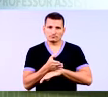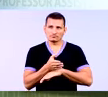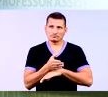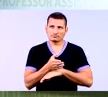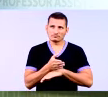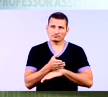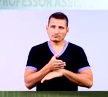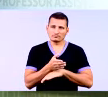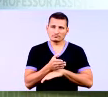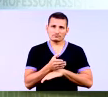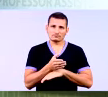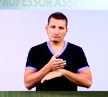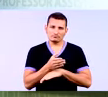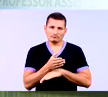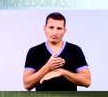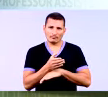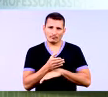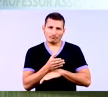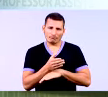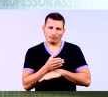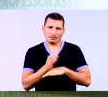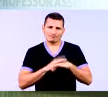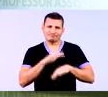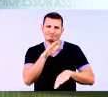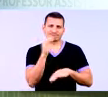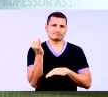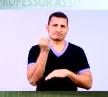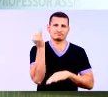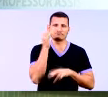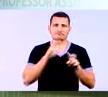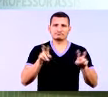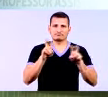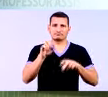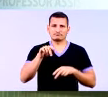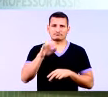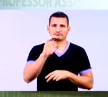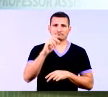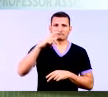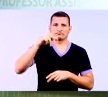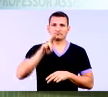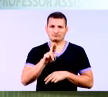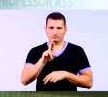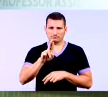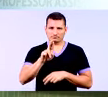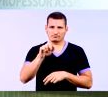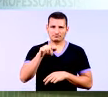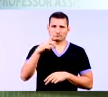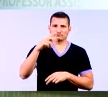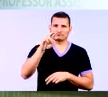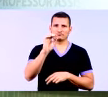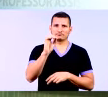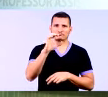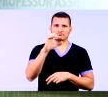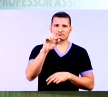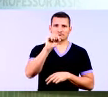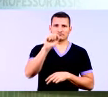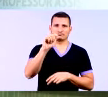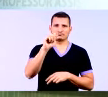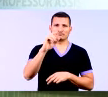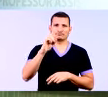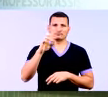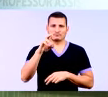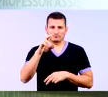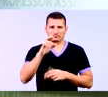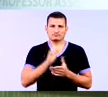peça mais importante do equipamento, que é o computador, que é a CPU, que é o processador propriamente dito. A partir de hoje, ao final dessa